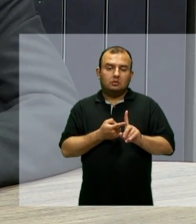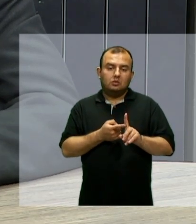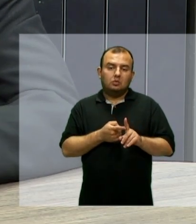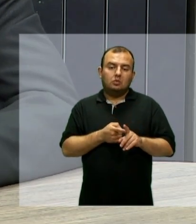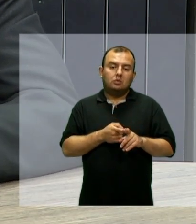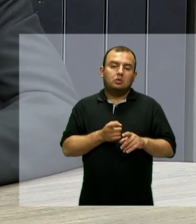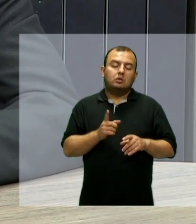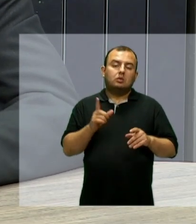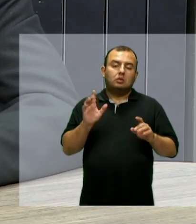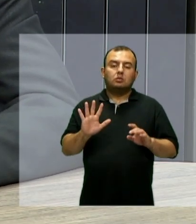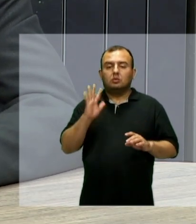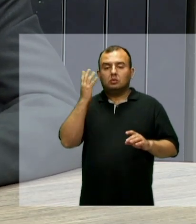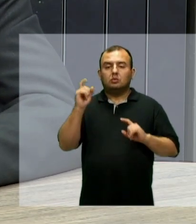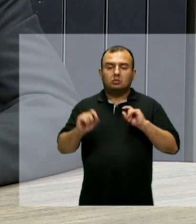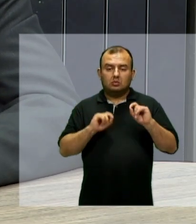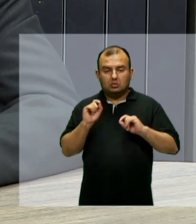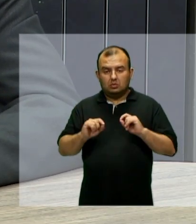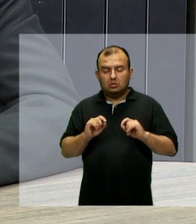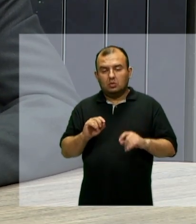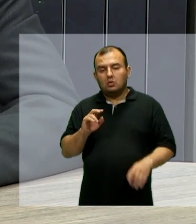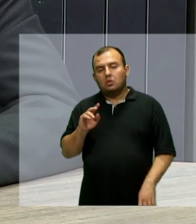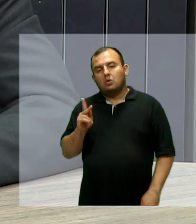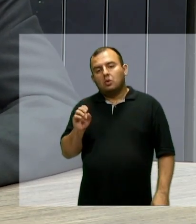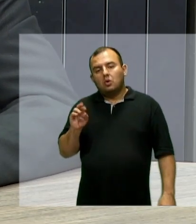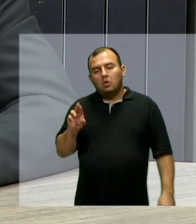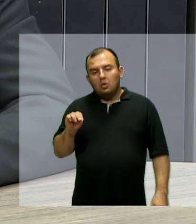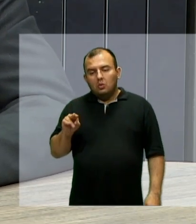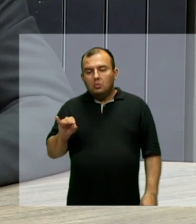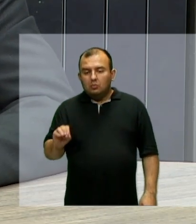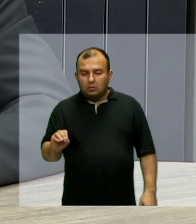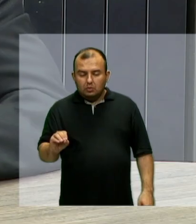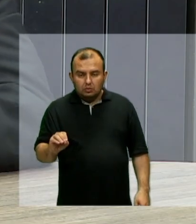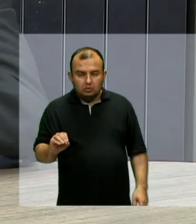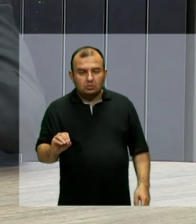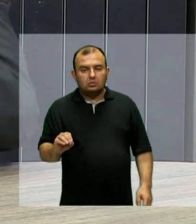maior exposição hormonal a essas células não totalmente